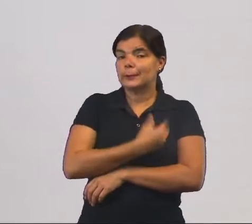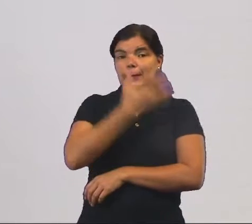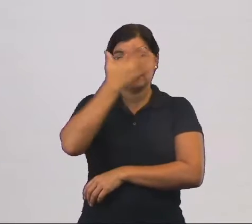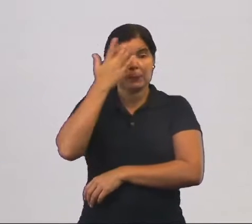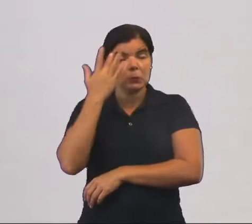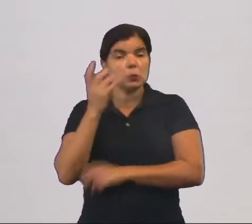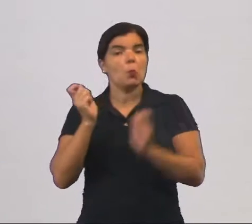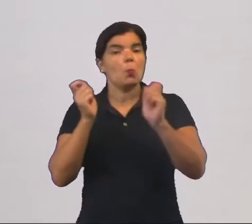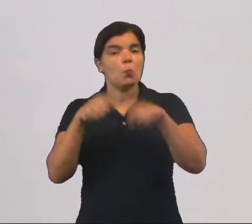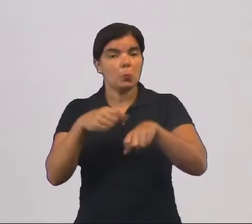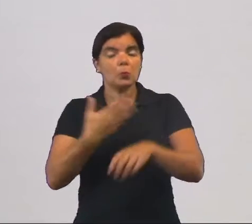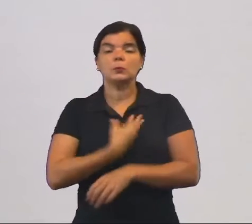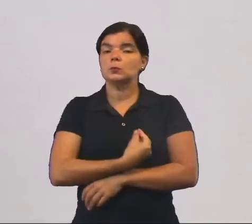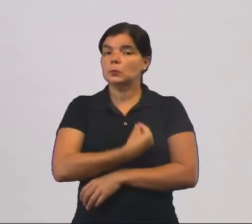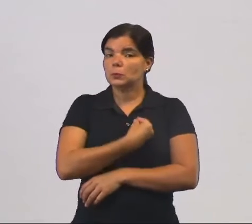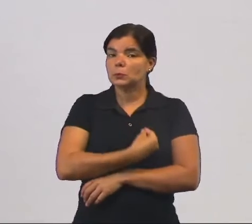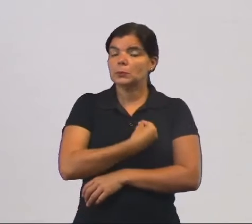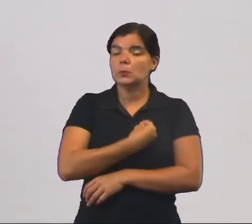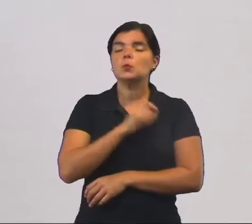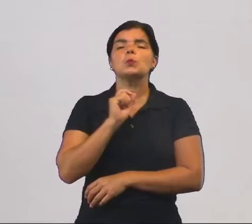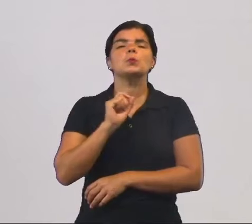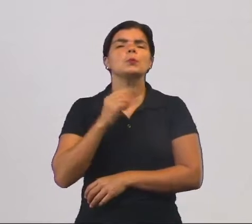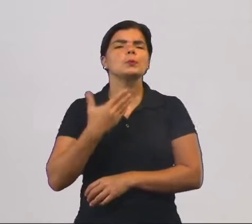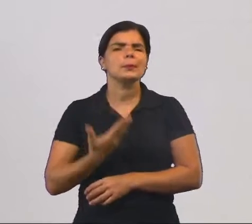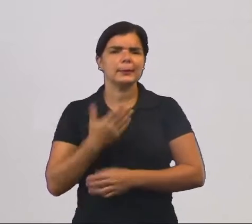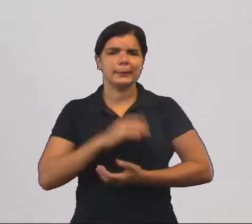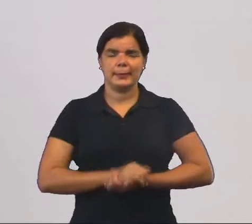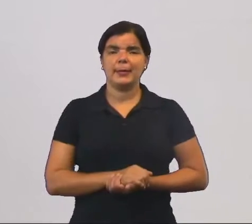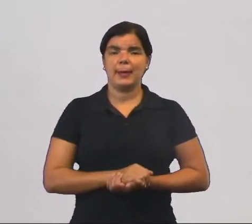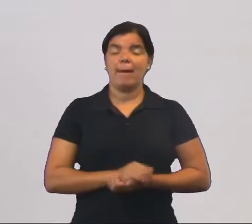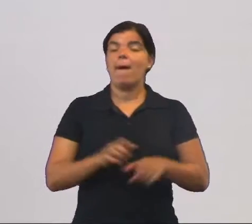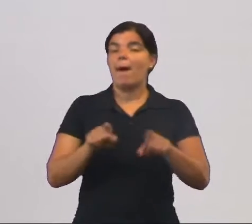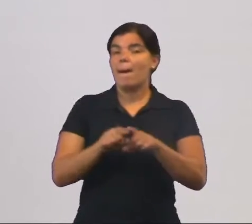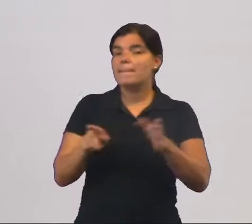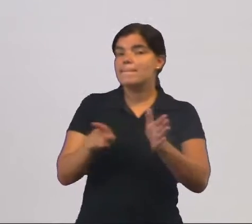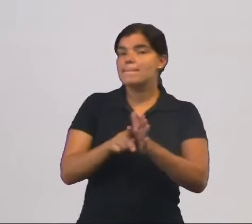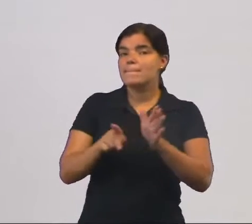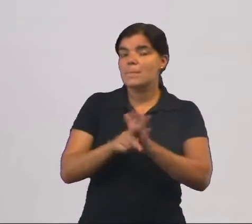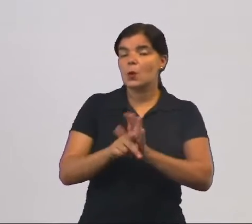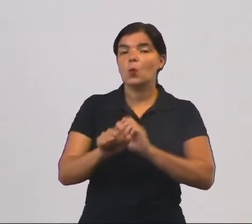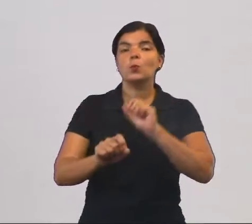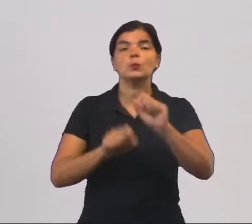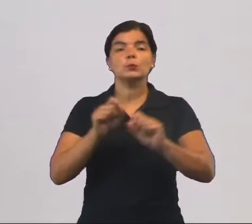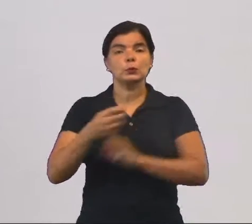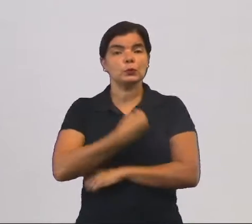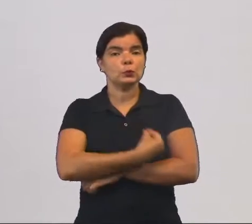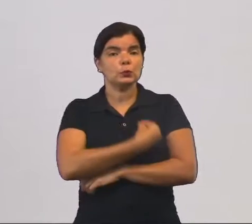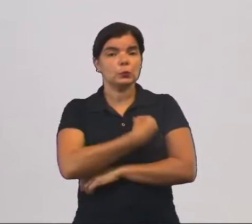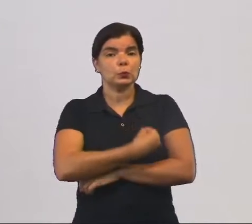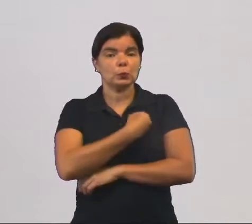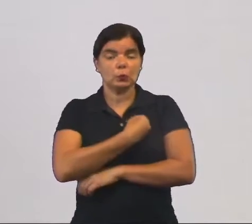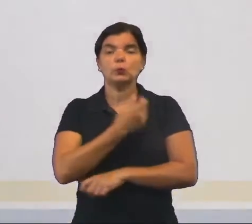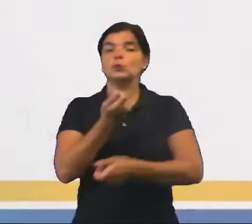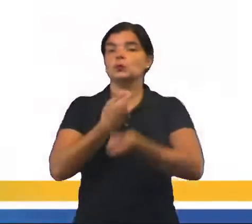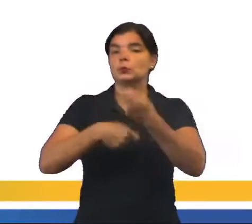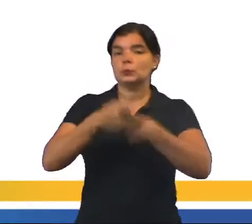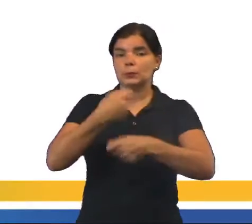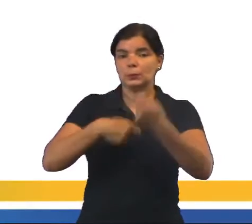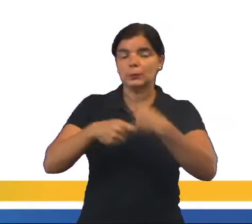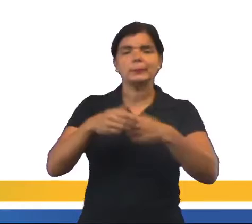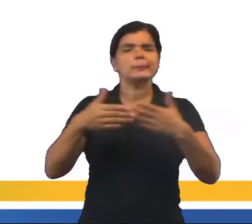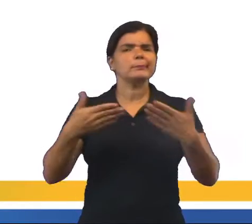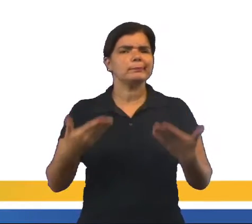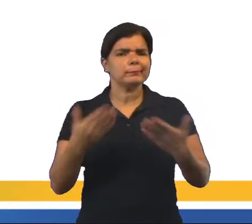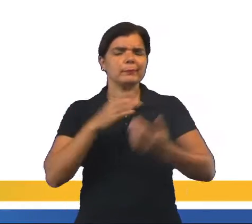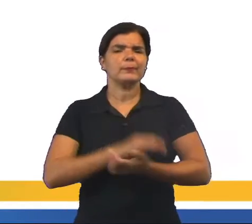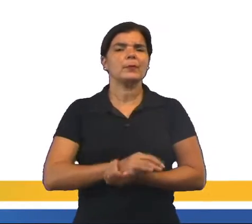as pessoas podem viver, levando em consideração a própria condição de vida socioeconômica.